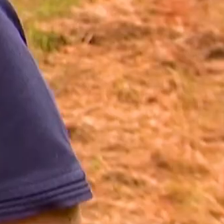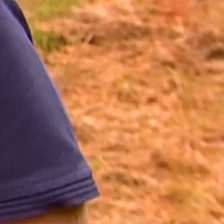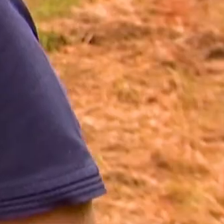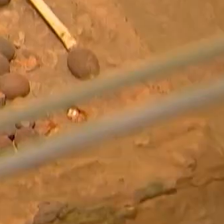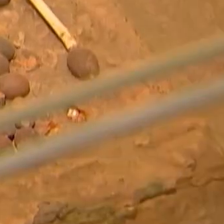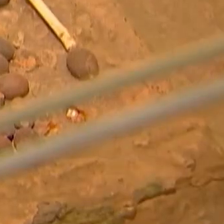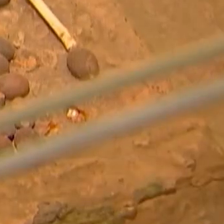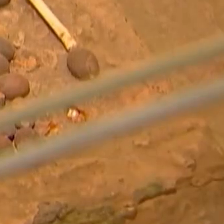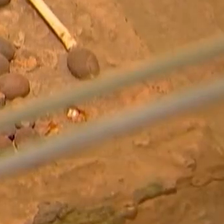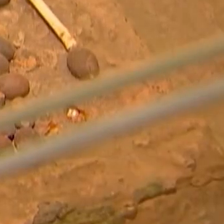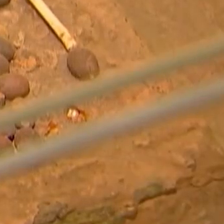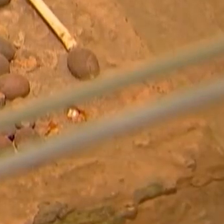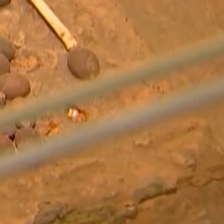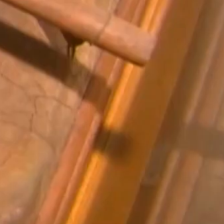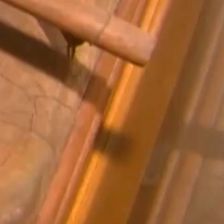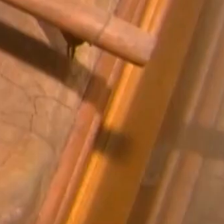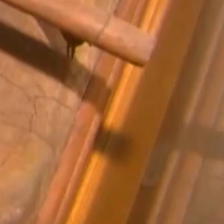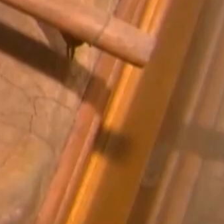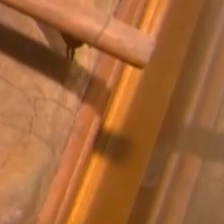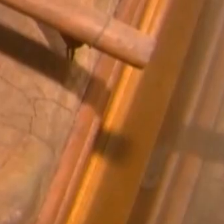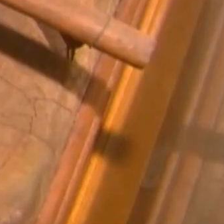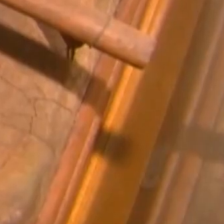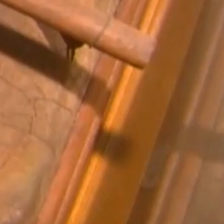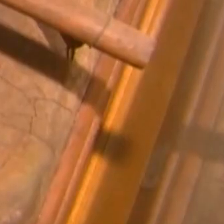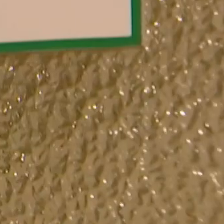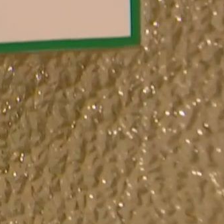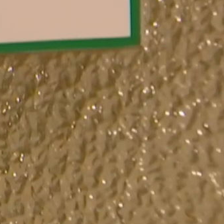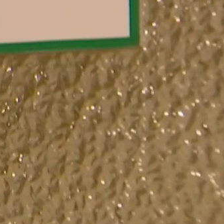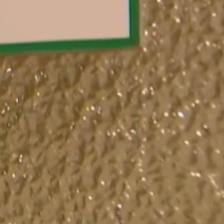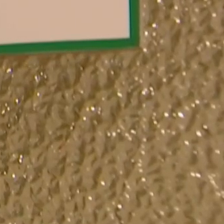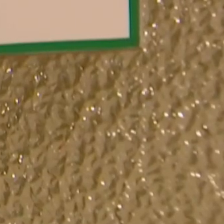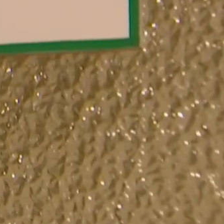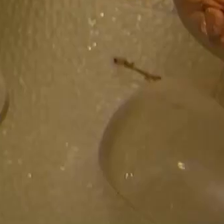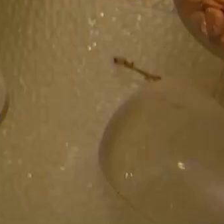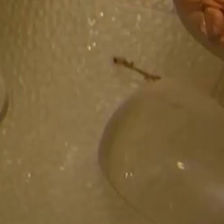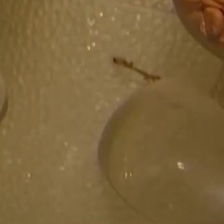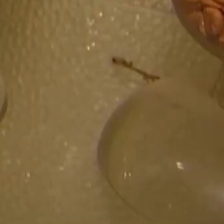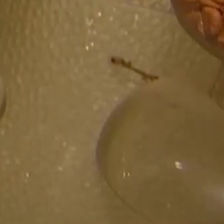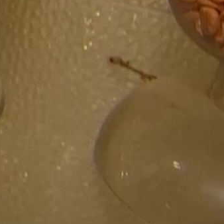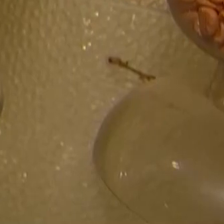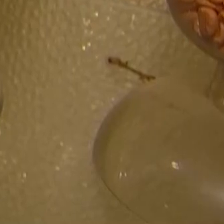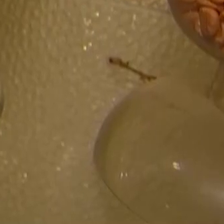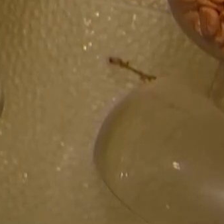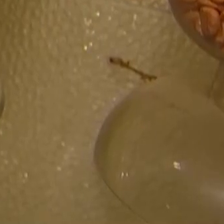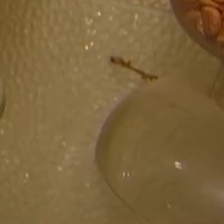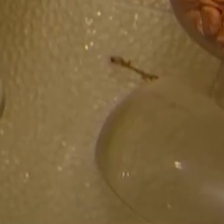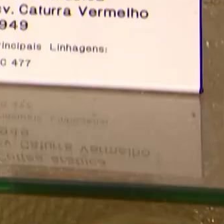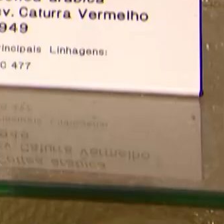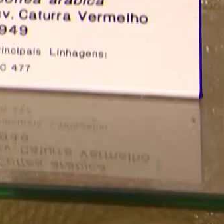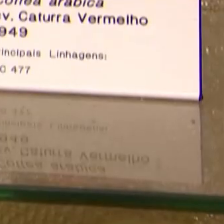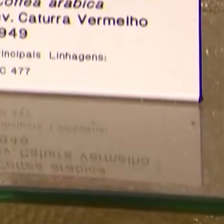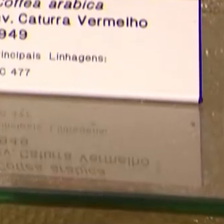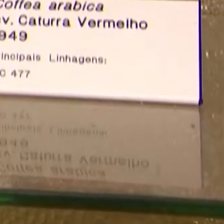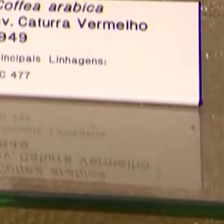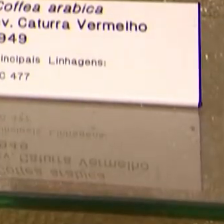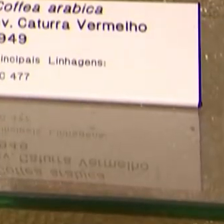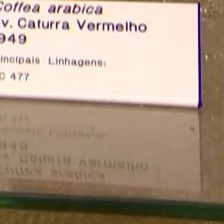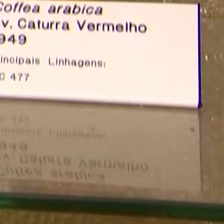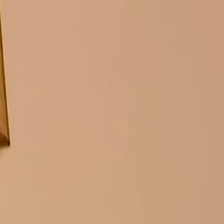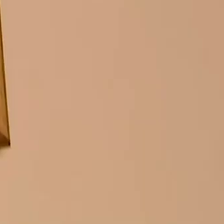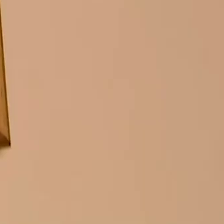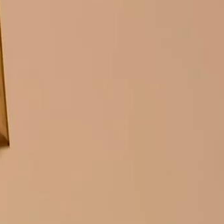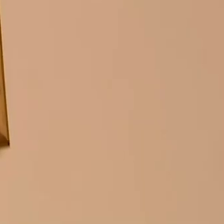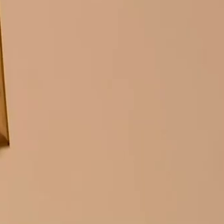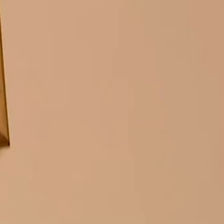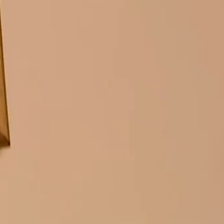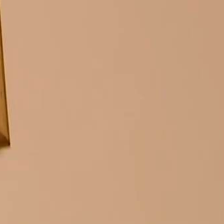que produz café. Um fato interessante e importante para a cafeicultura nacional e mundial, que Campinas foi o berço